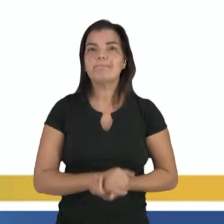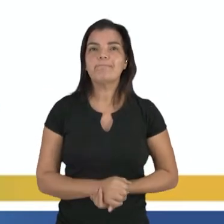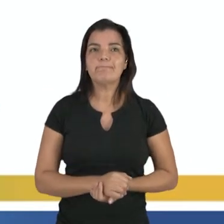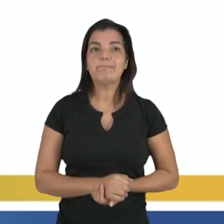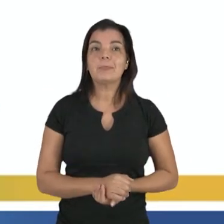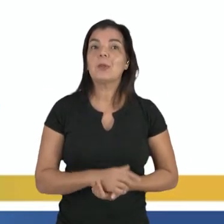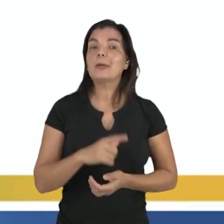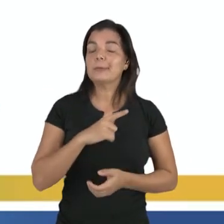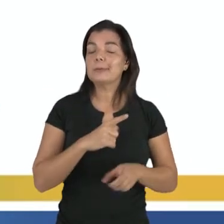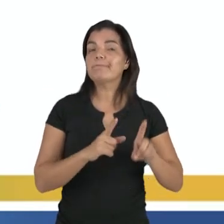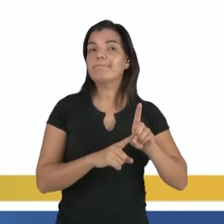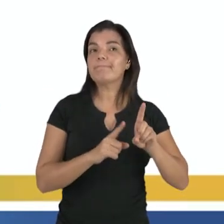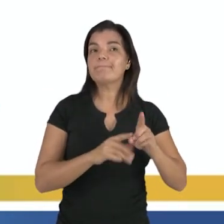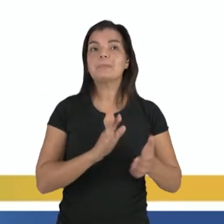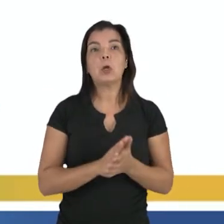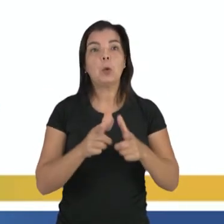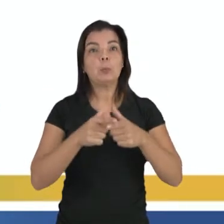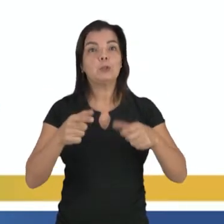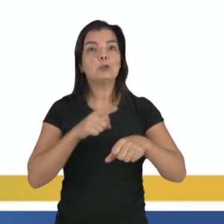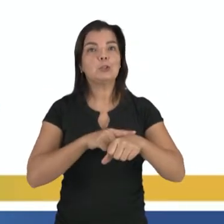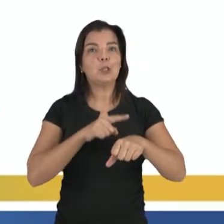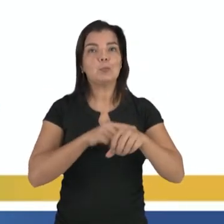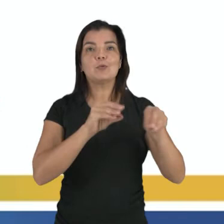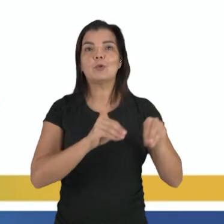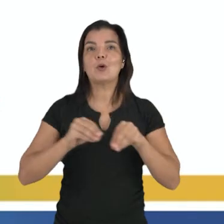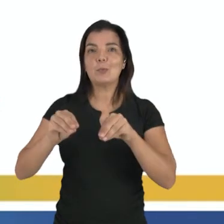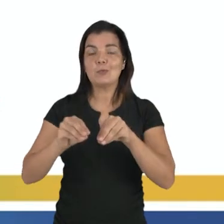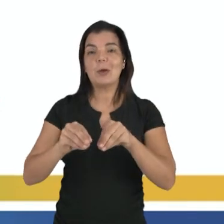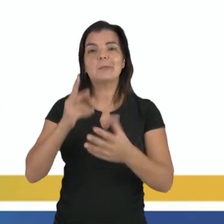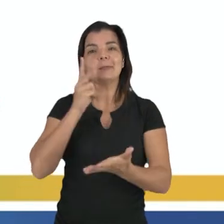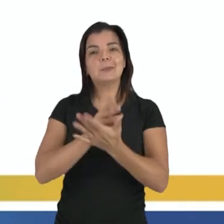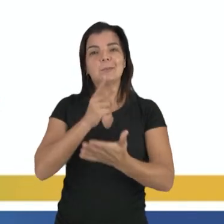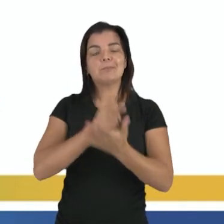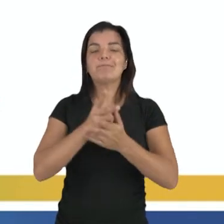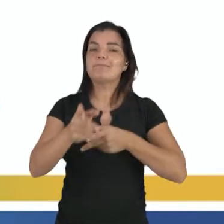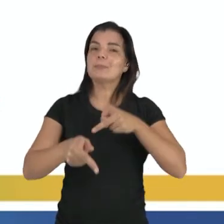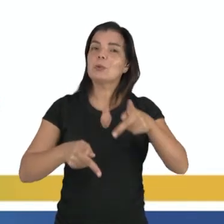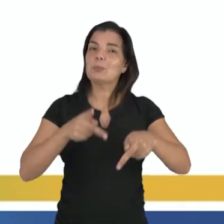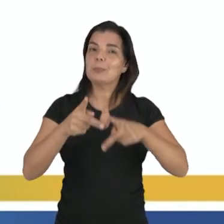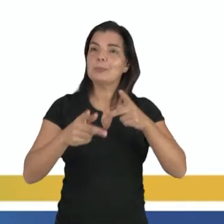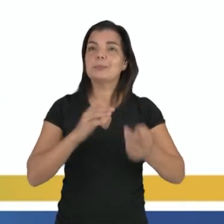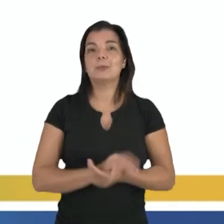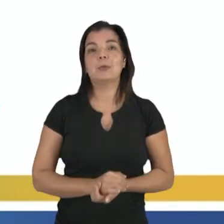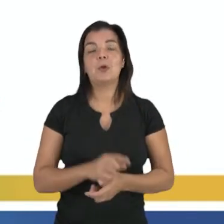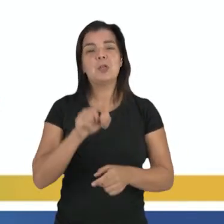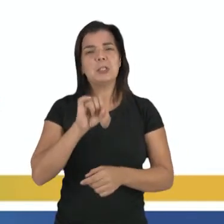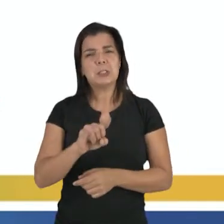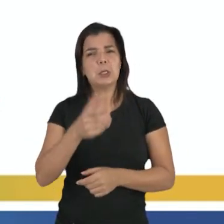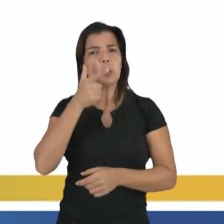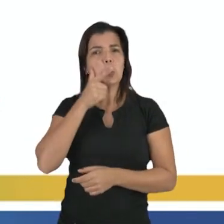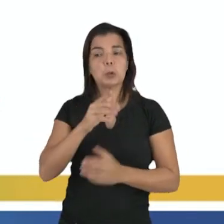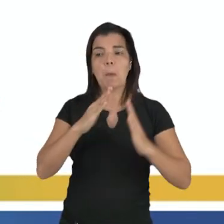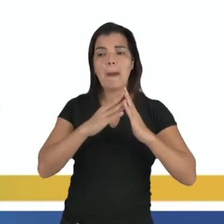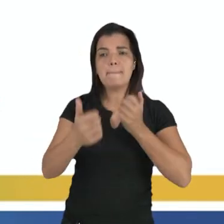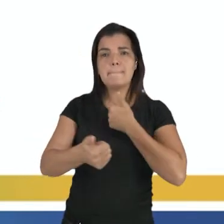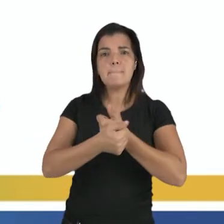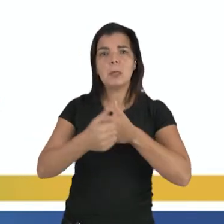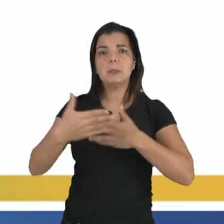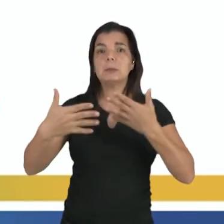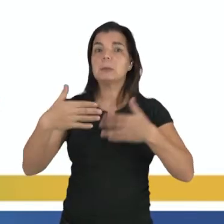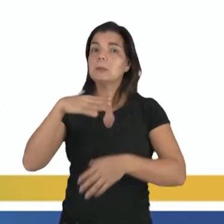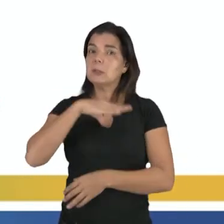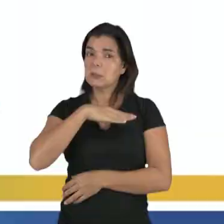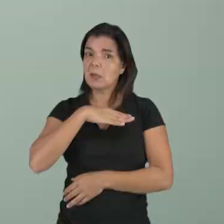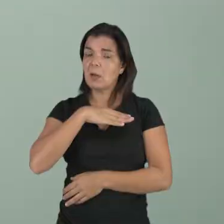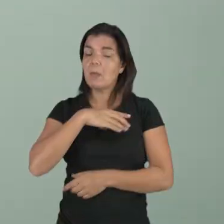só, seria a letra D, ampliação do tempo de deslocamento diário da população. Se a população não consegue morar próximo da cidade,